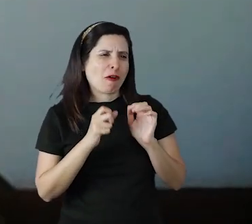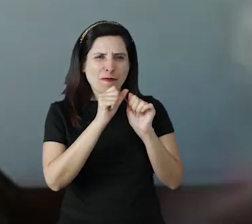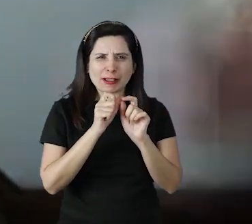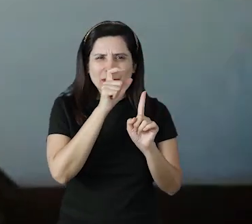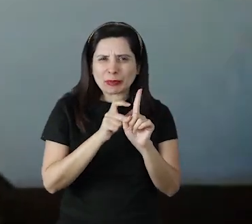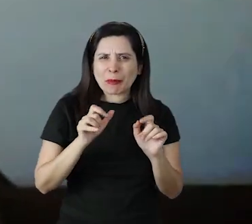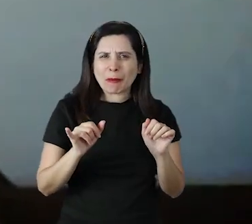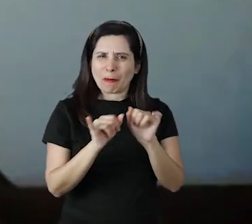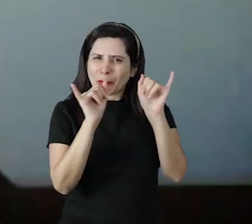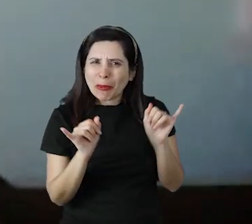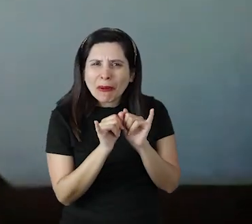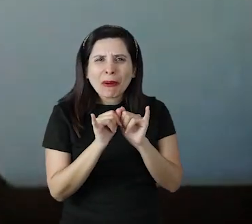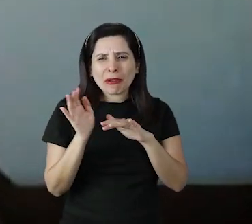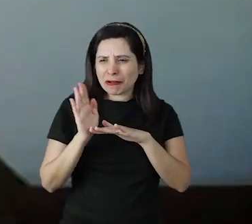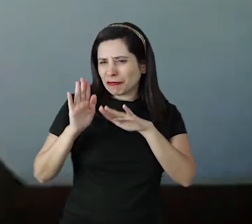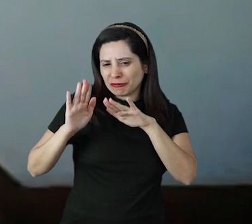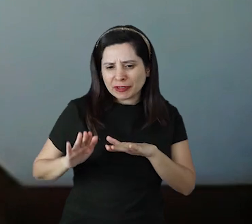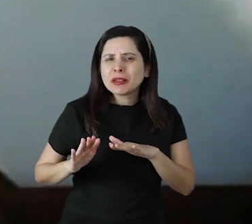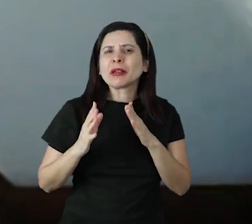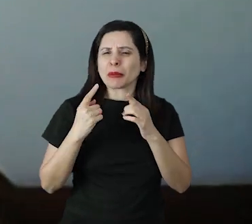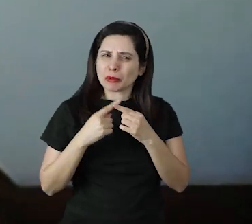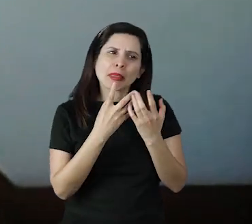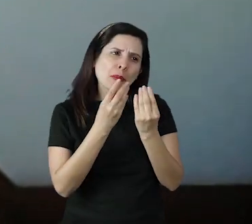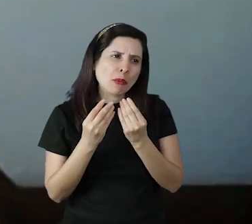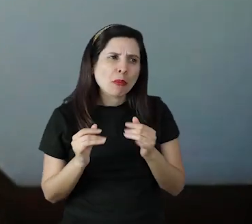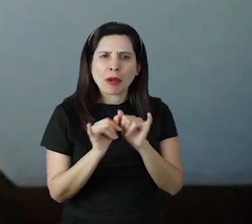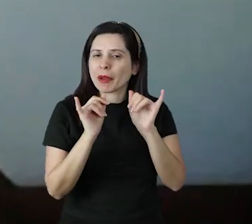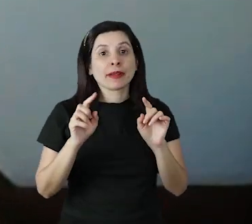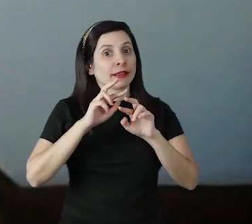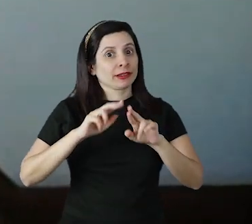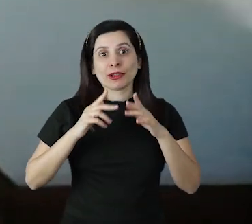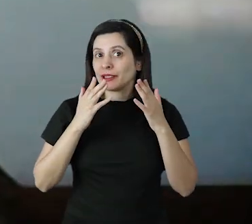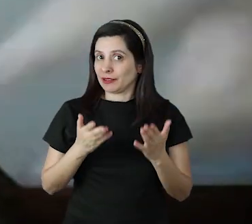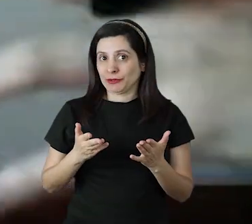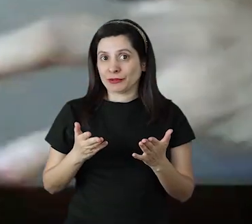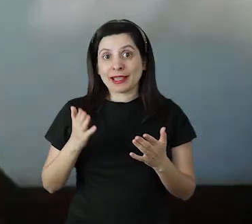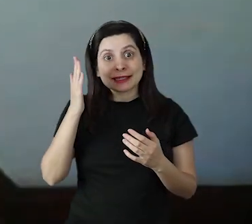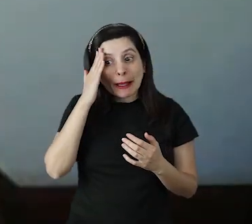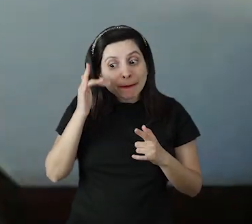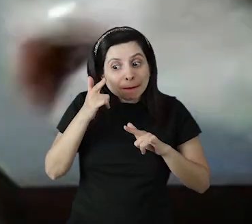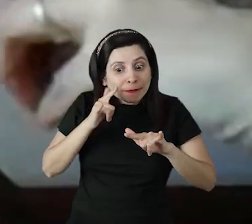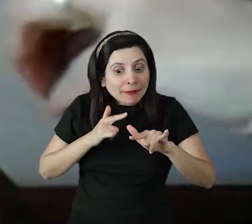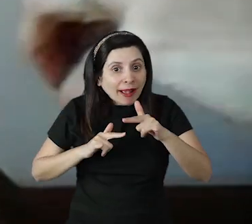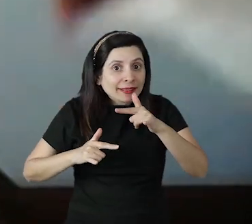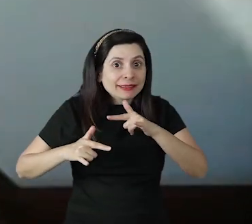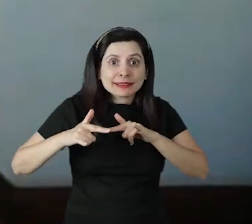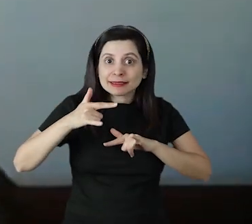e o filme vai ficar por isso mesmo, porque tem um monte de não, não é sobre isso, né? É sobre saber manipular e